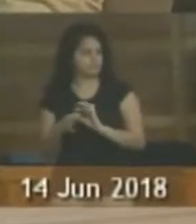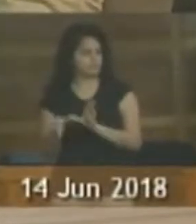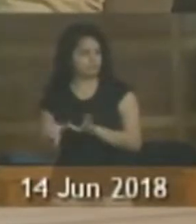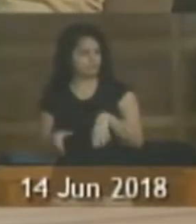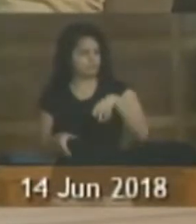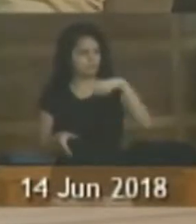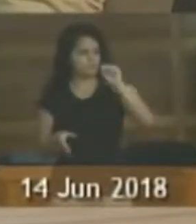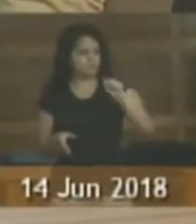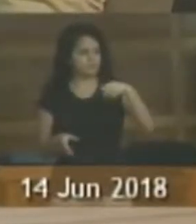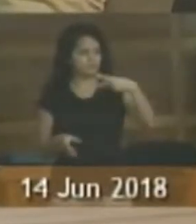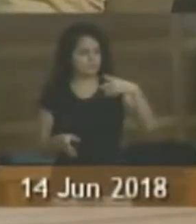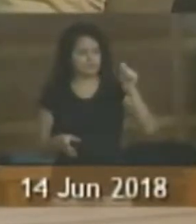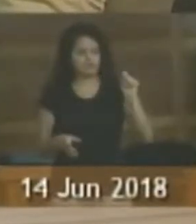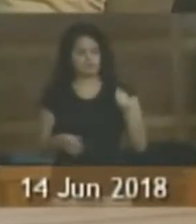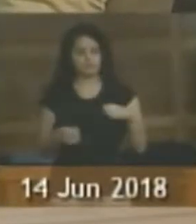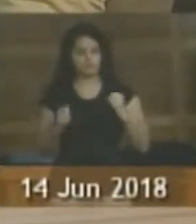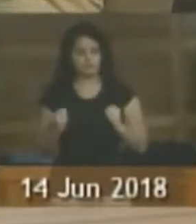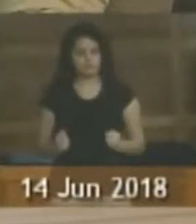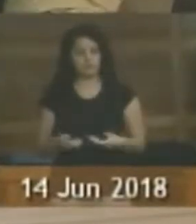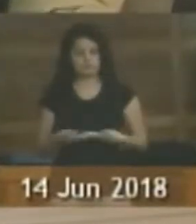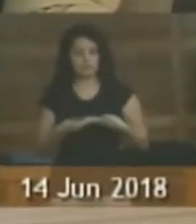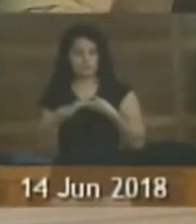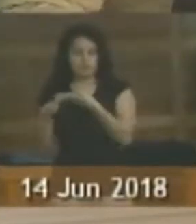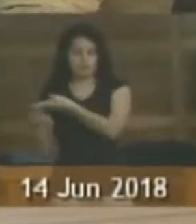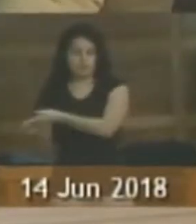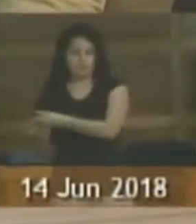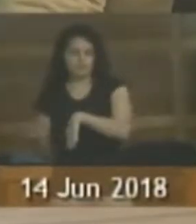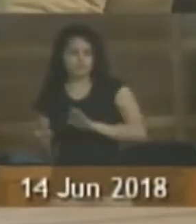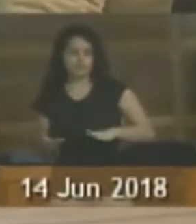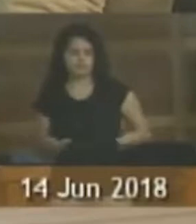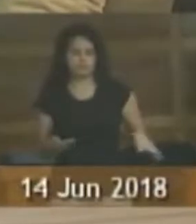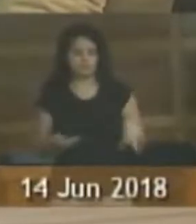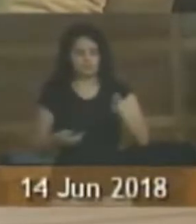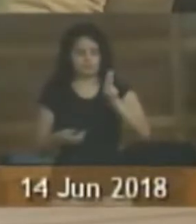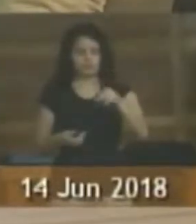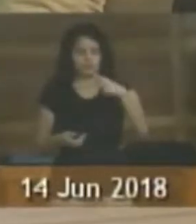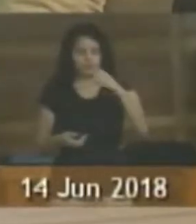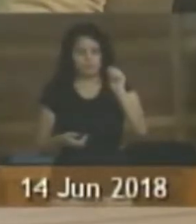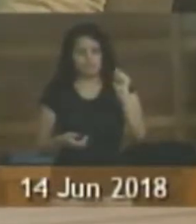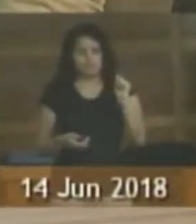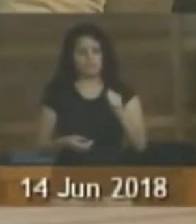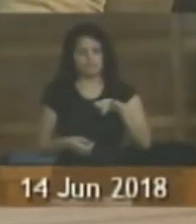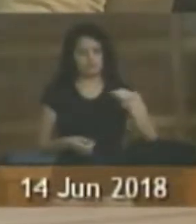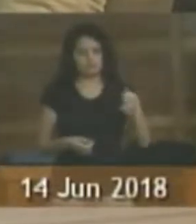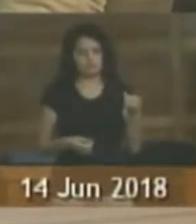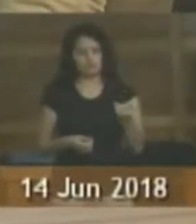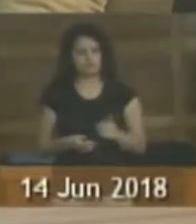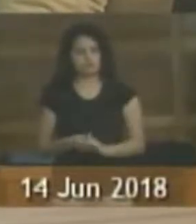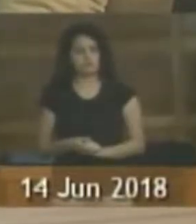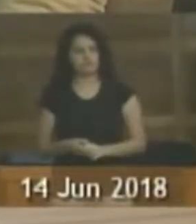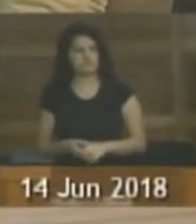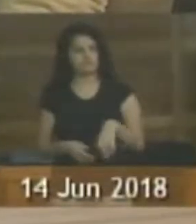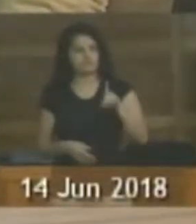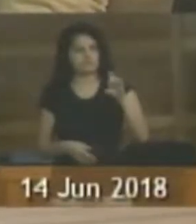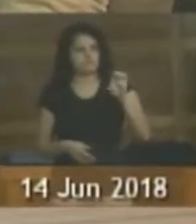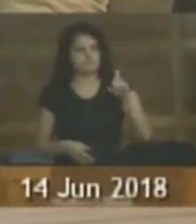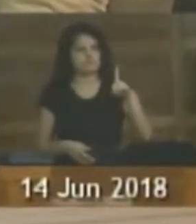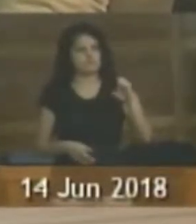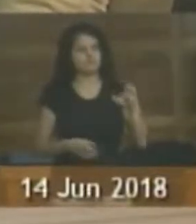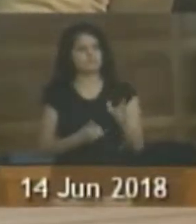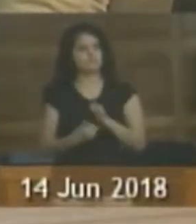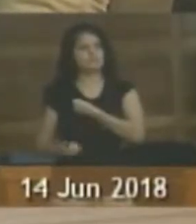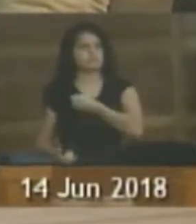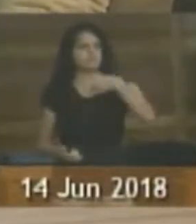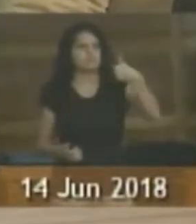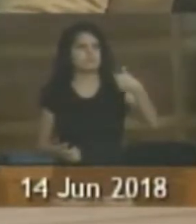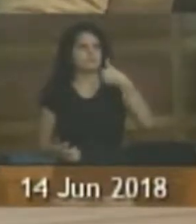para a locomoção dos pacientes infantis para a UPA localizada no bairro Japuíba. Dedé da Loteria, indicação